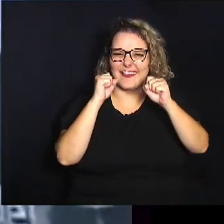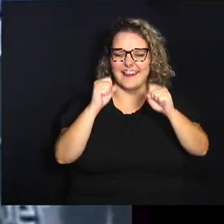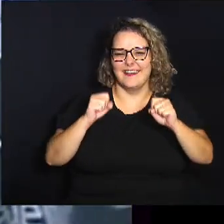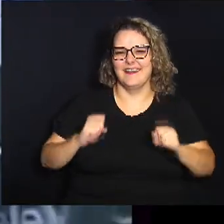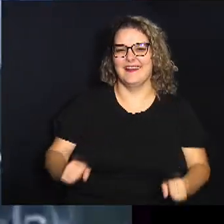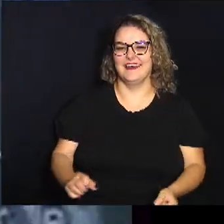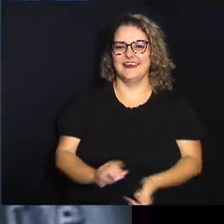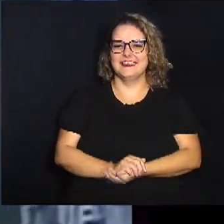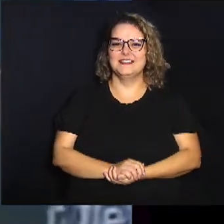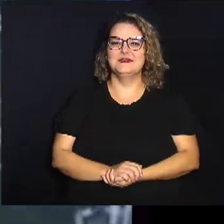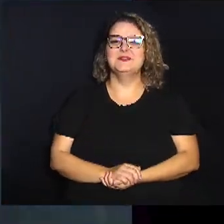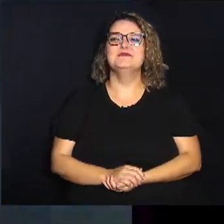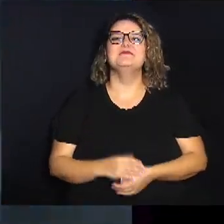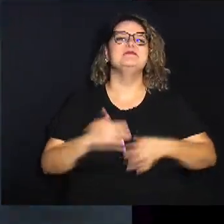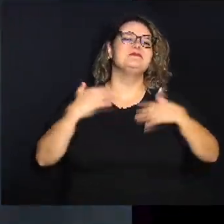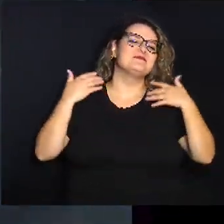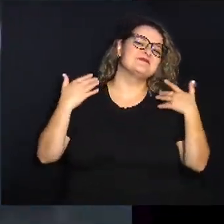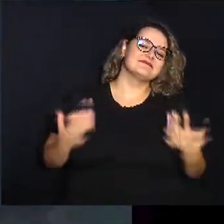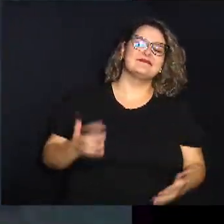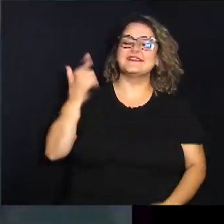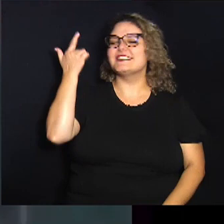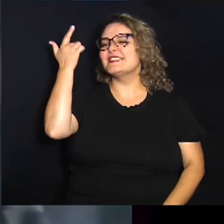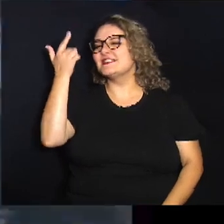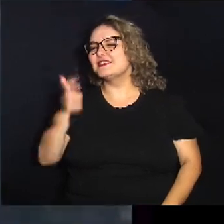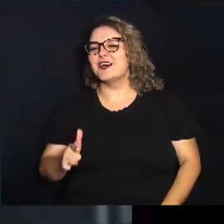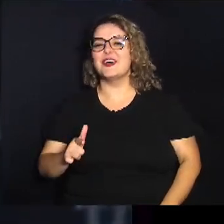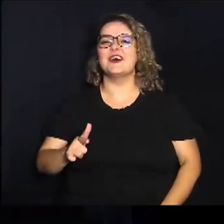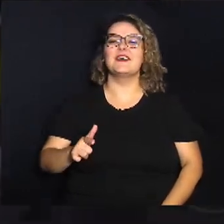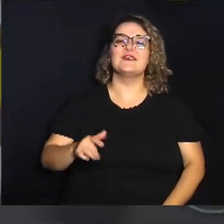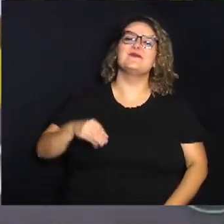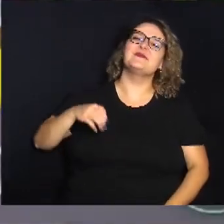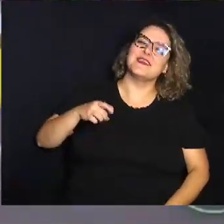outra vez Medina